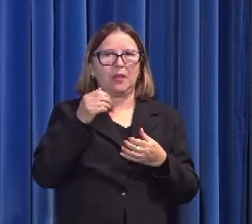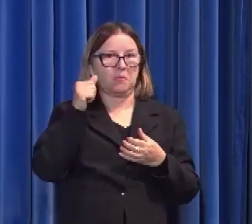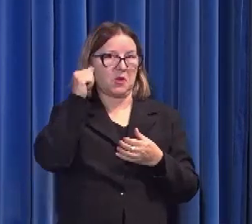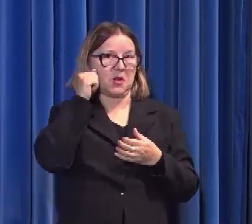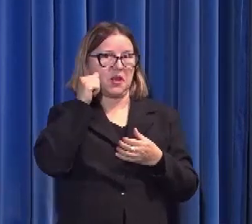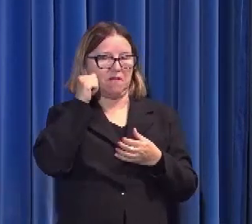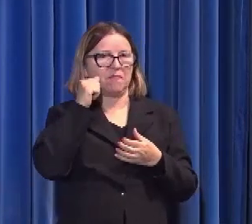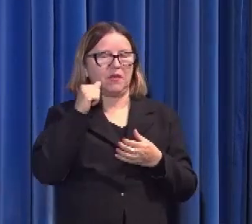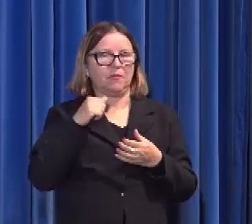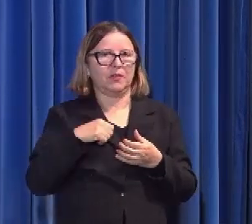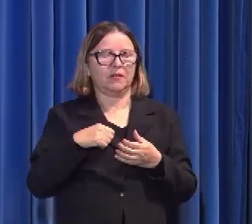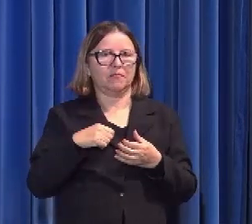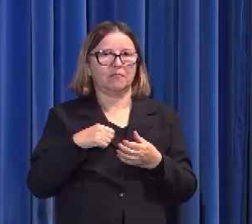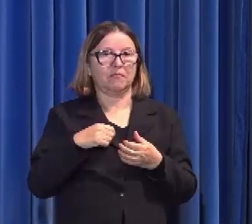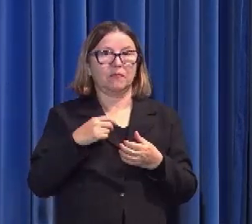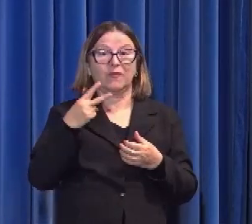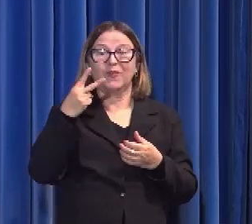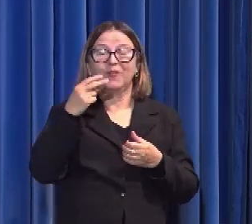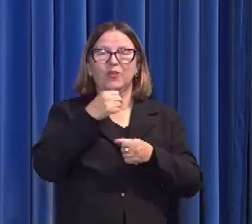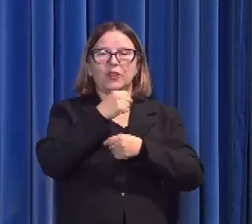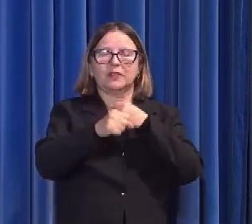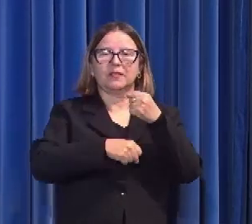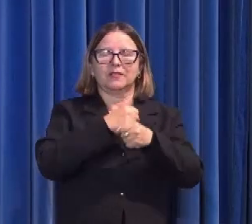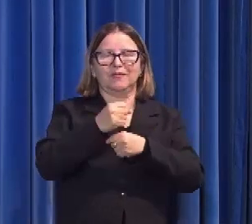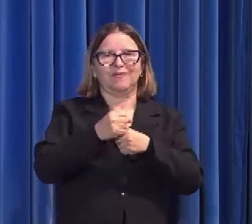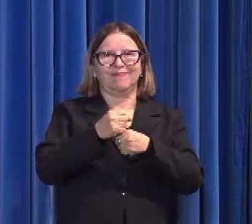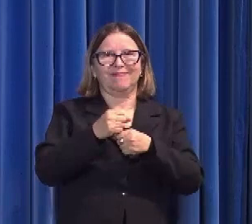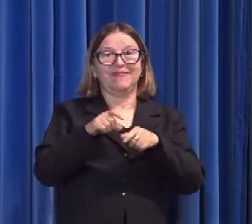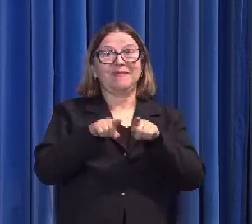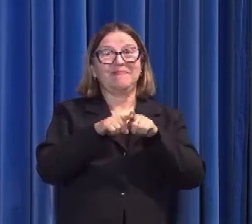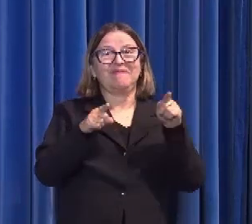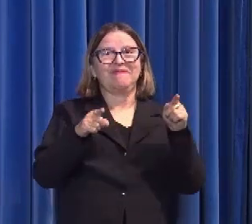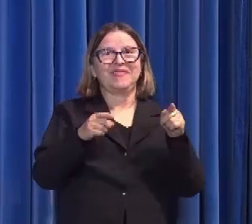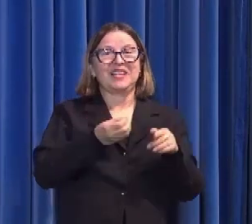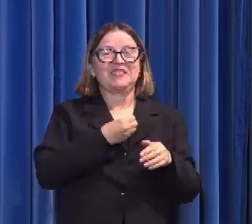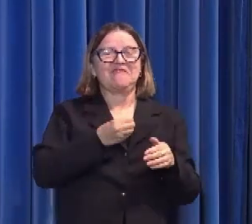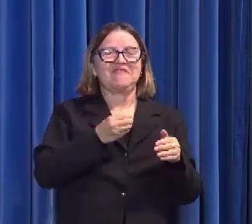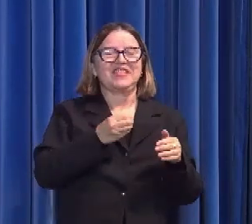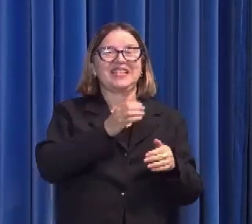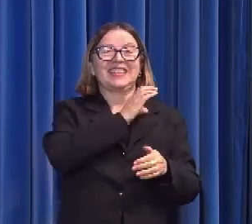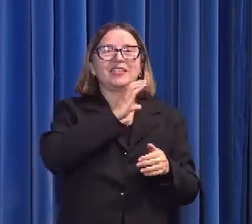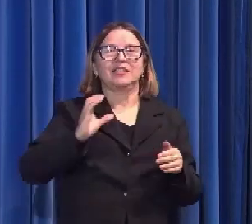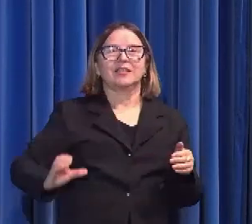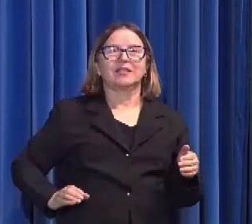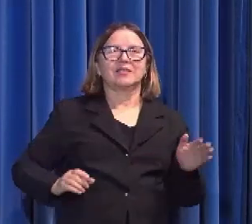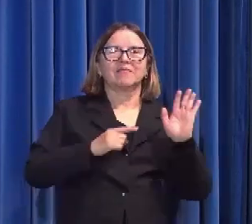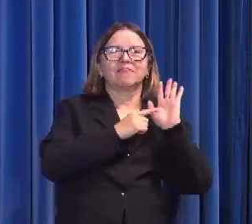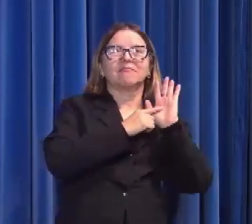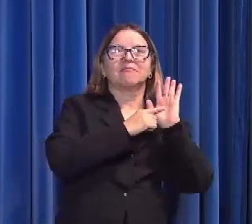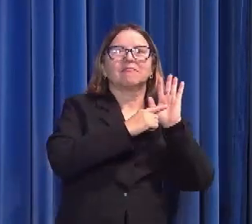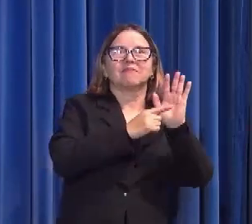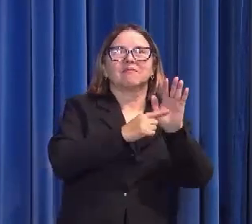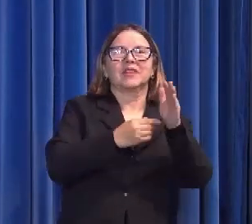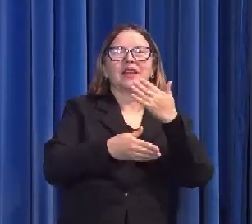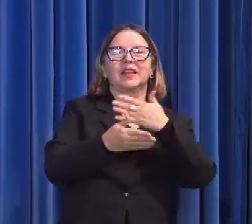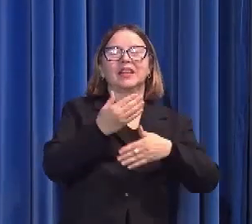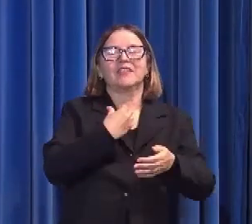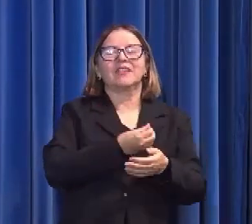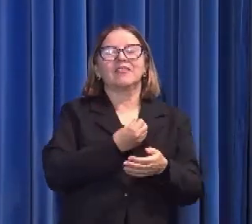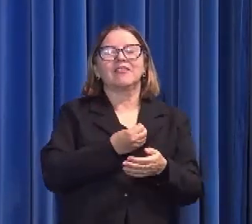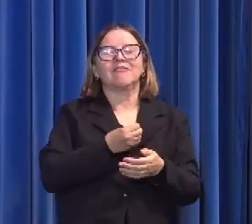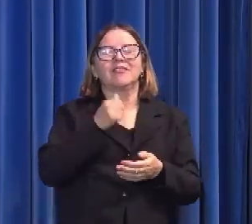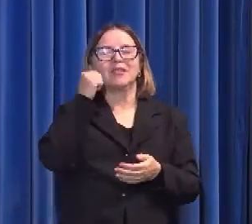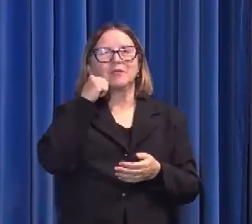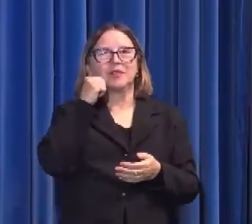casa eu mas Cristo sair é pelos poros dela o que que eu faço para que isso que ela